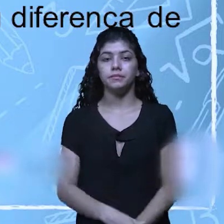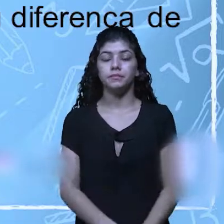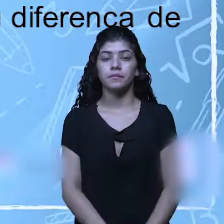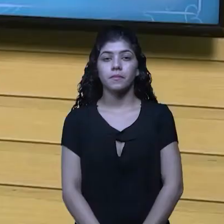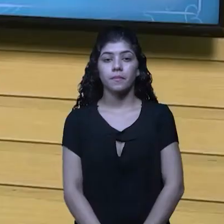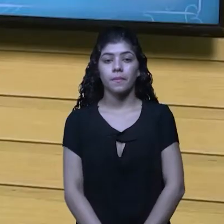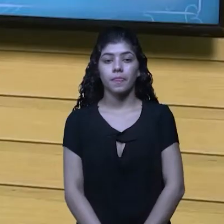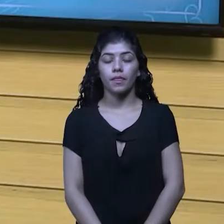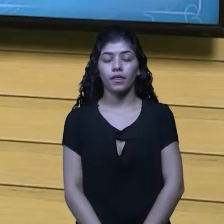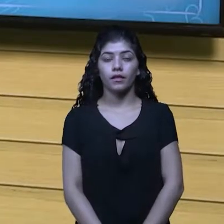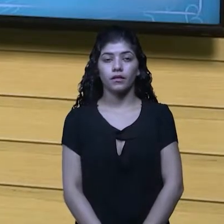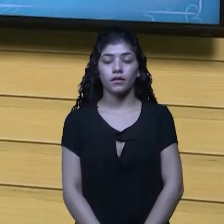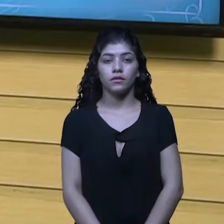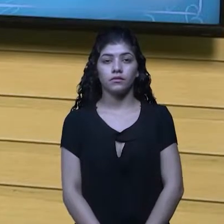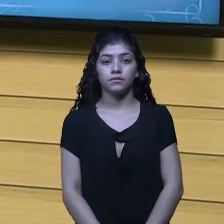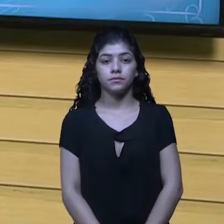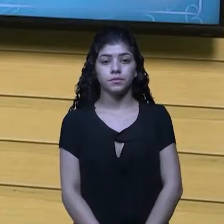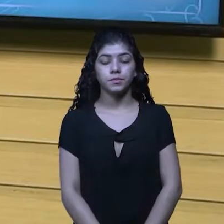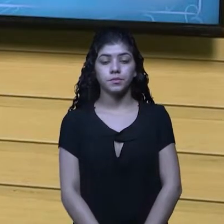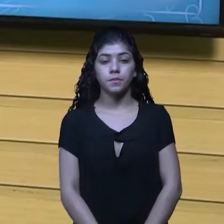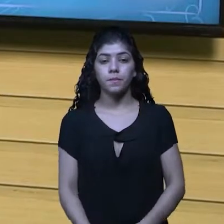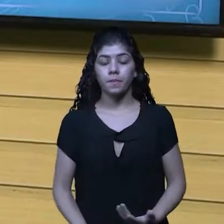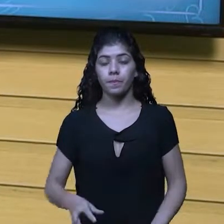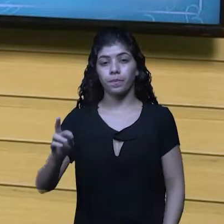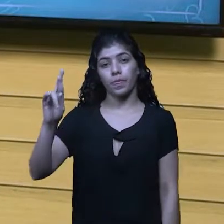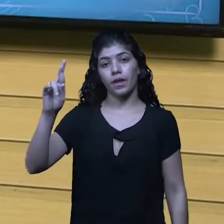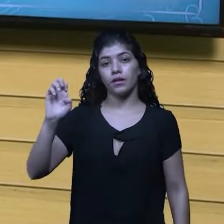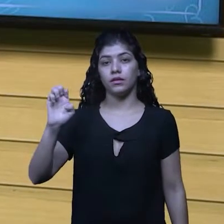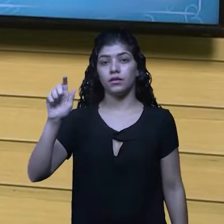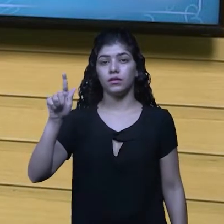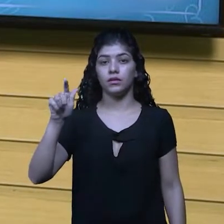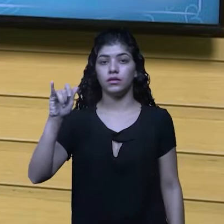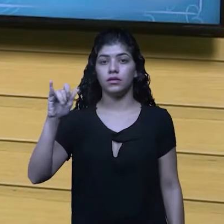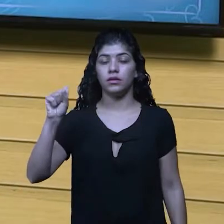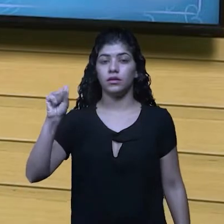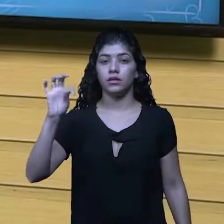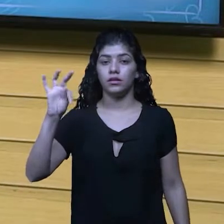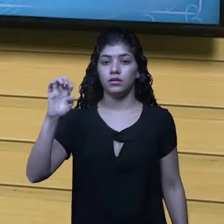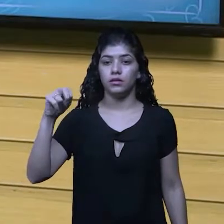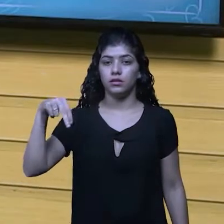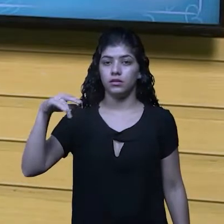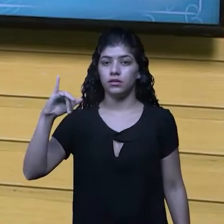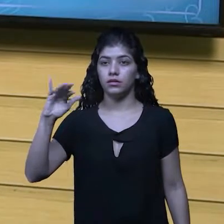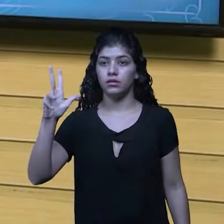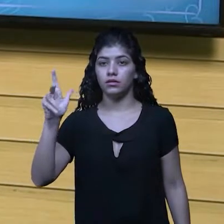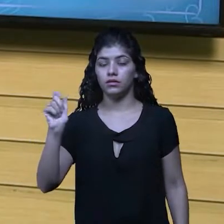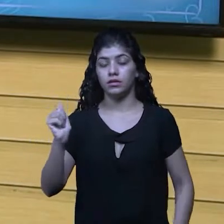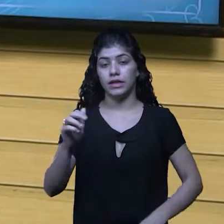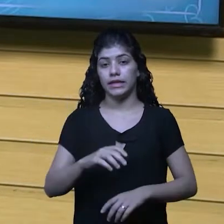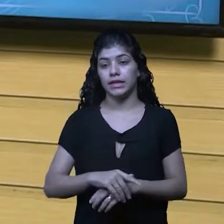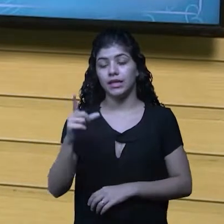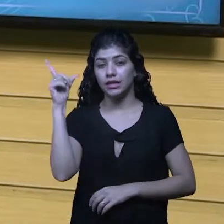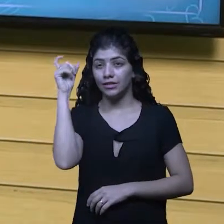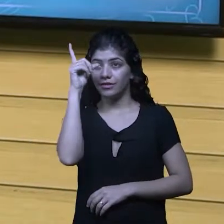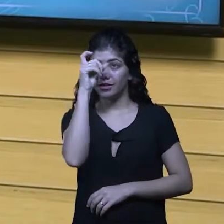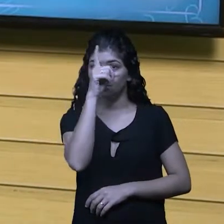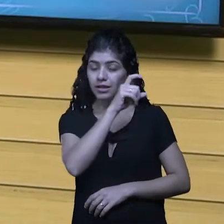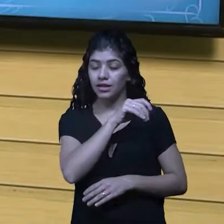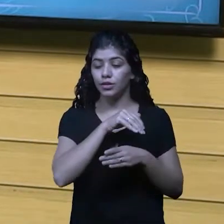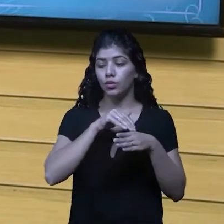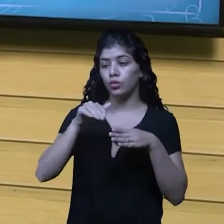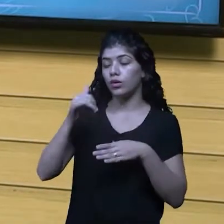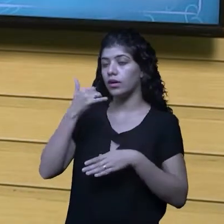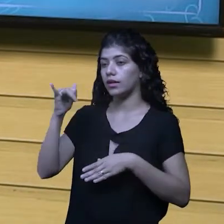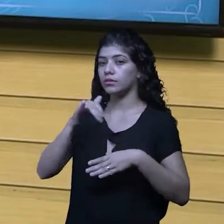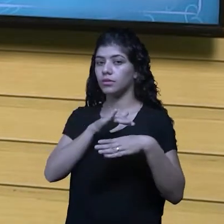verificando. Então, a resistência, ela é a dificuldade à passagem da corrente elétrica.